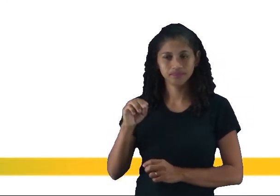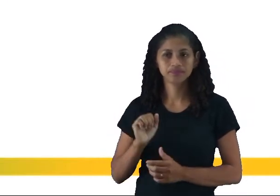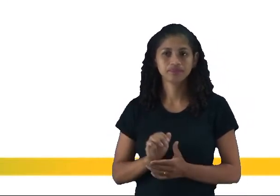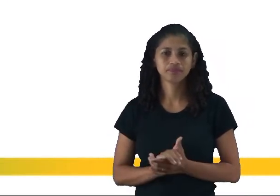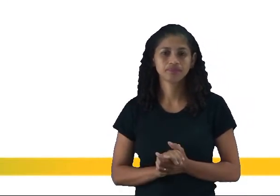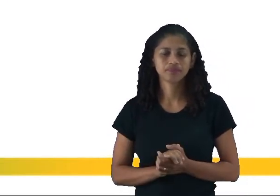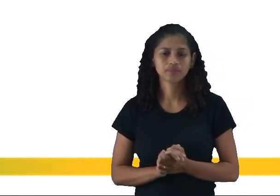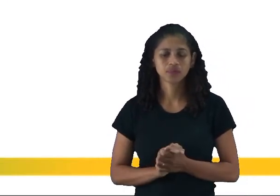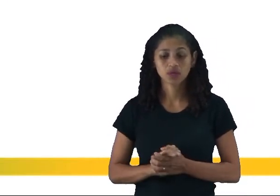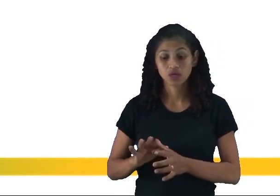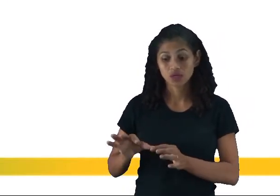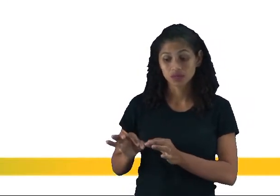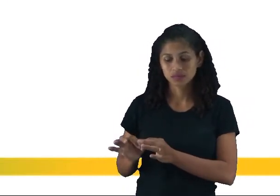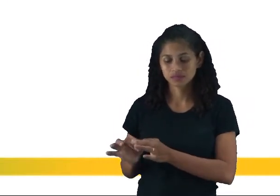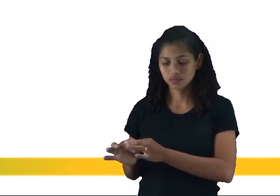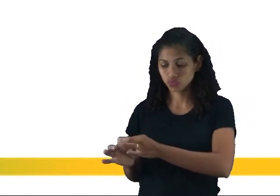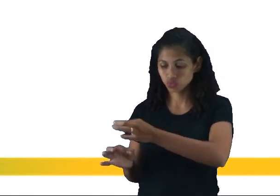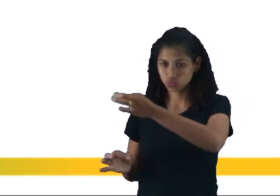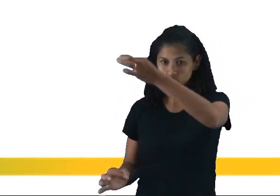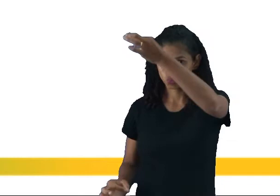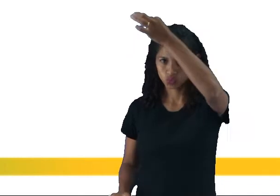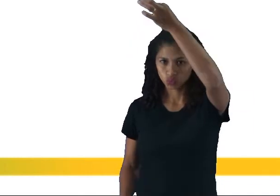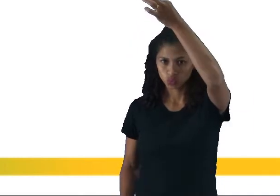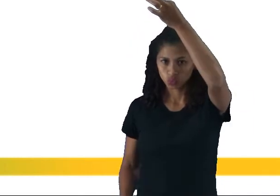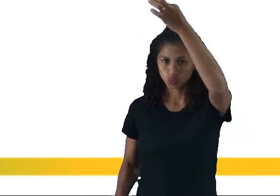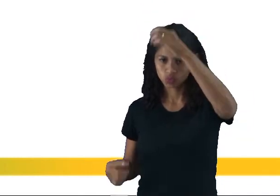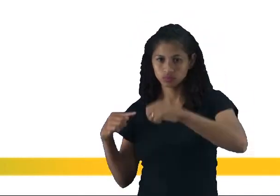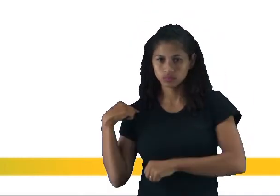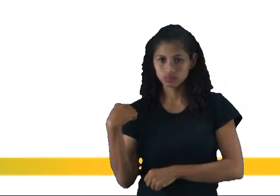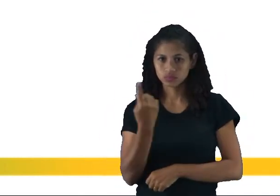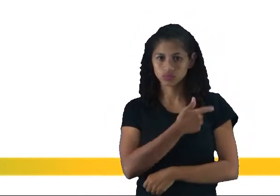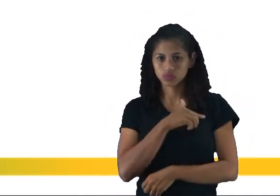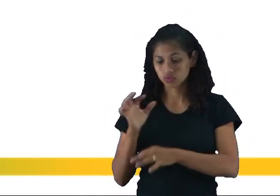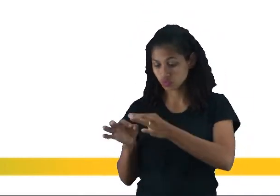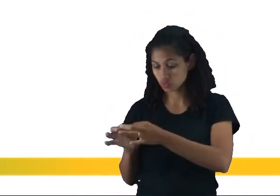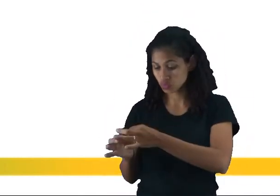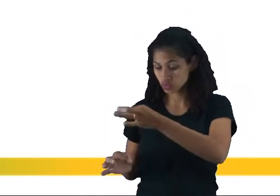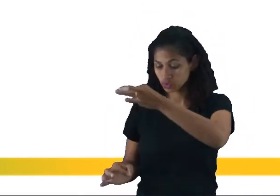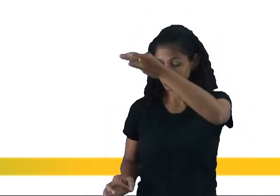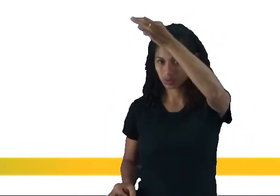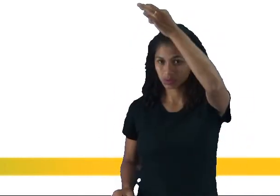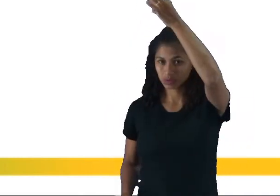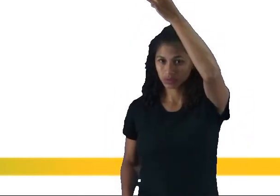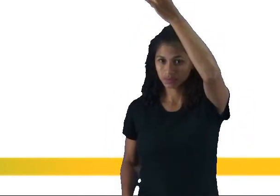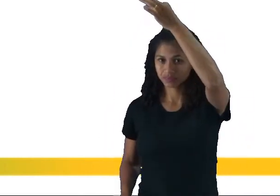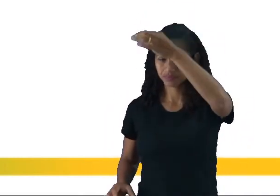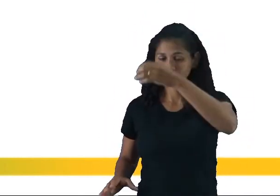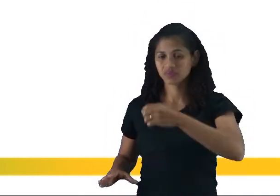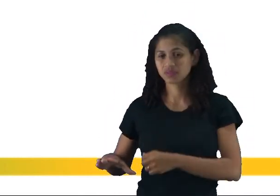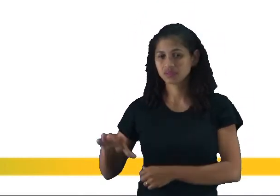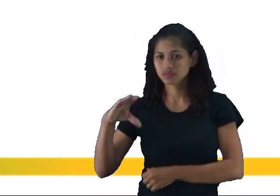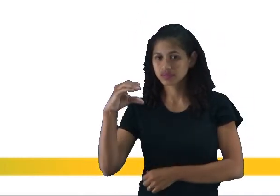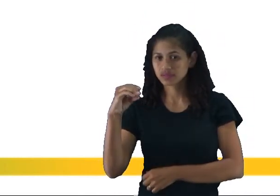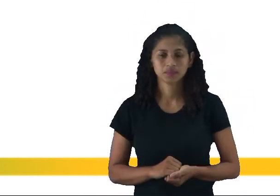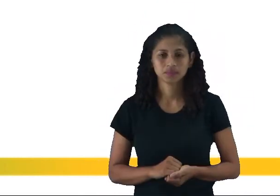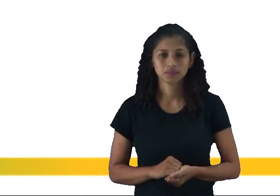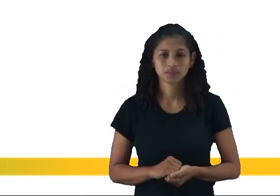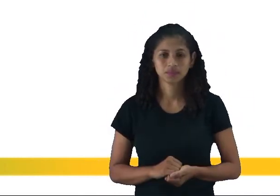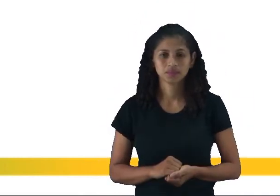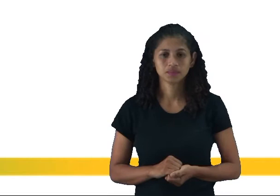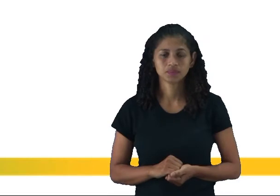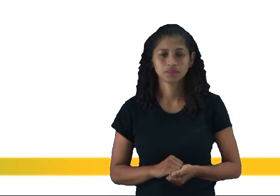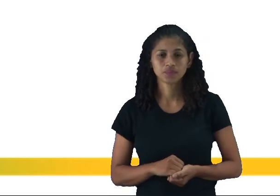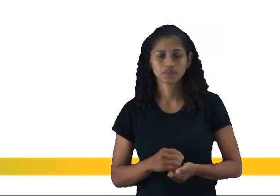A nossa altura, ela pode ser medida em centímetros. Olha aí, nós temos aí essa menininha,